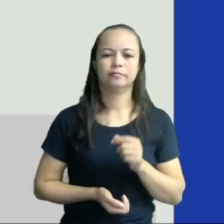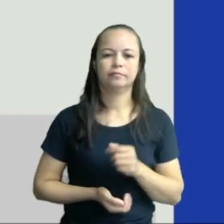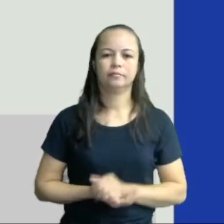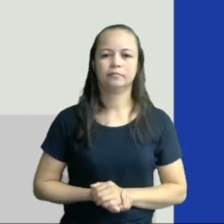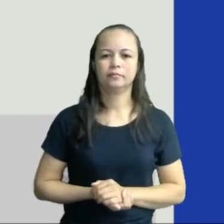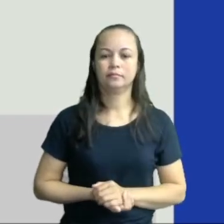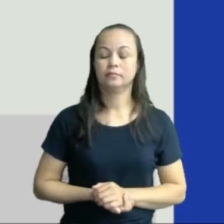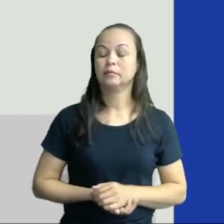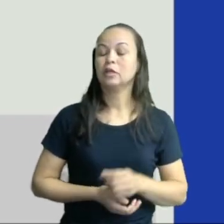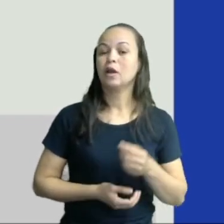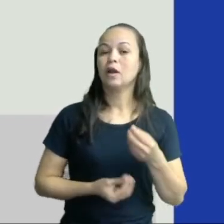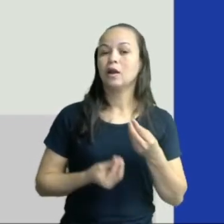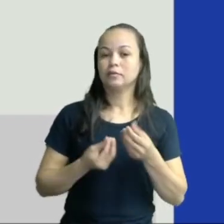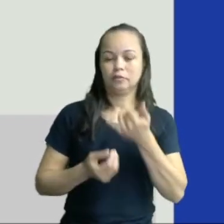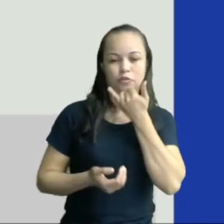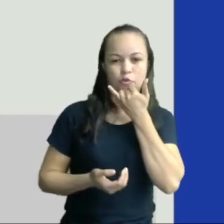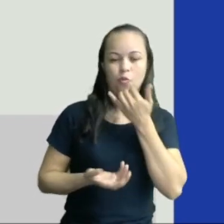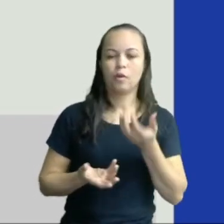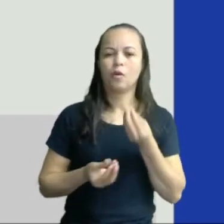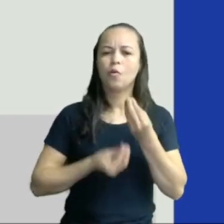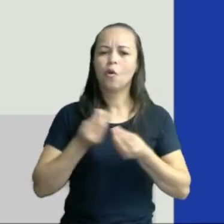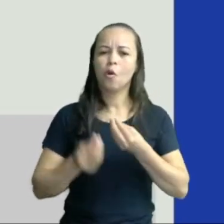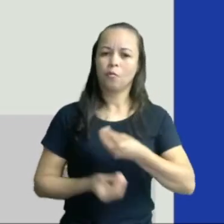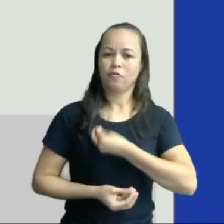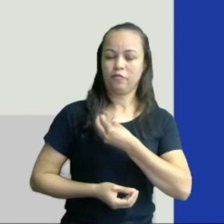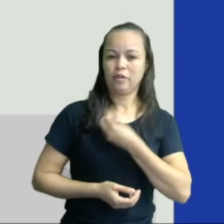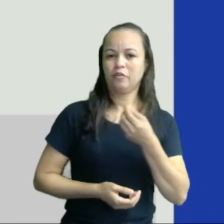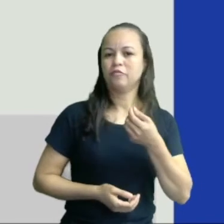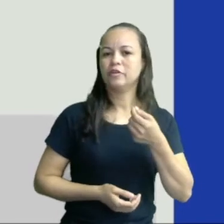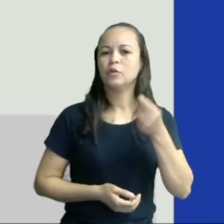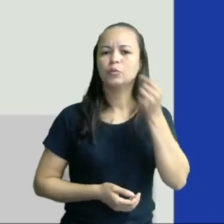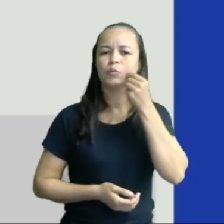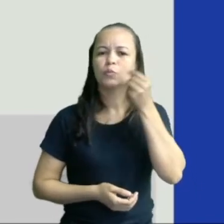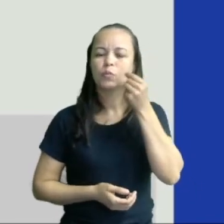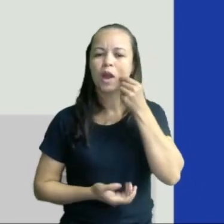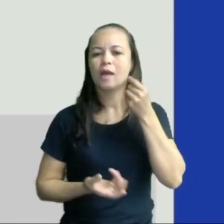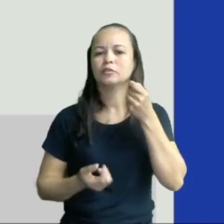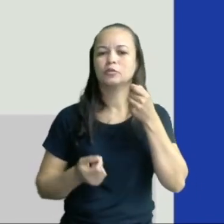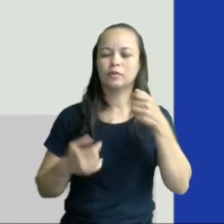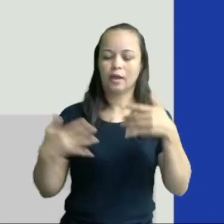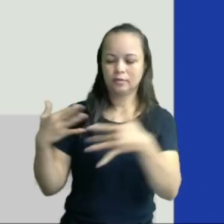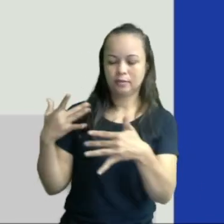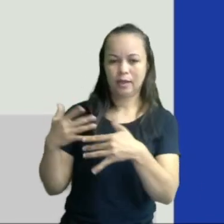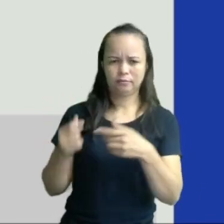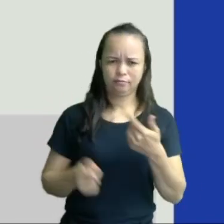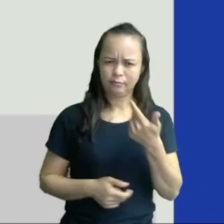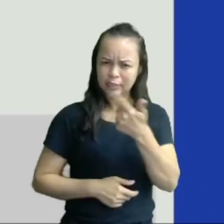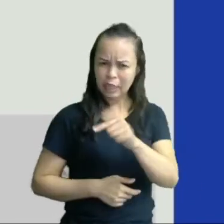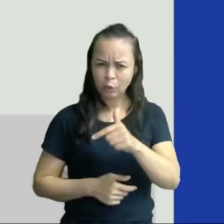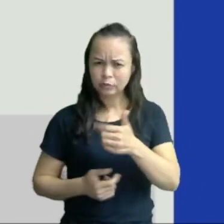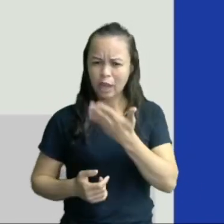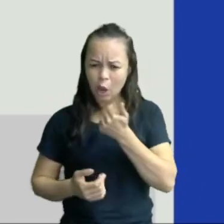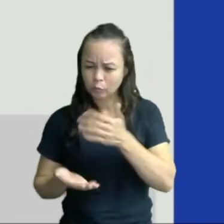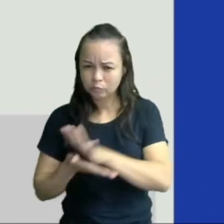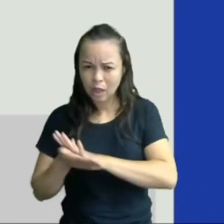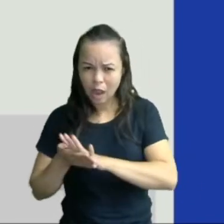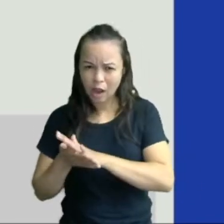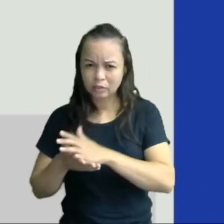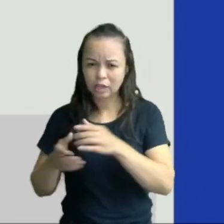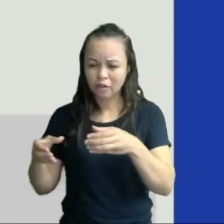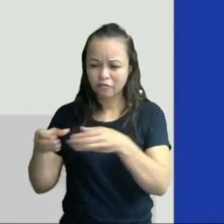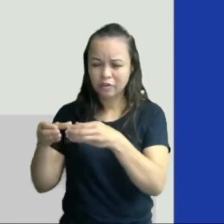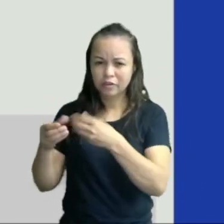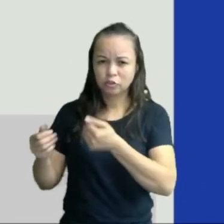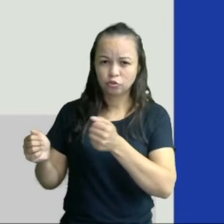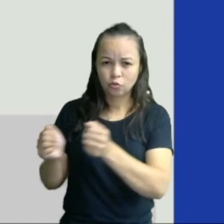Desculpa, gente, é como vive o rato da cidade? Não tem alimentos e mora com outros ratinhos, passa fome todos